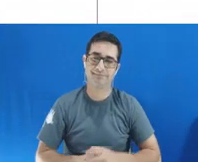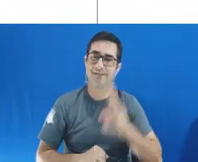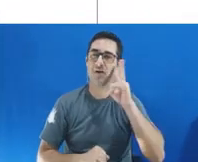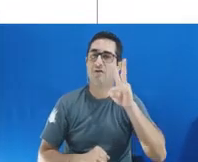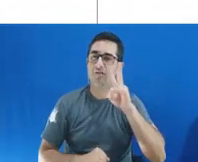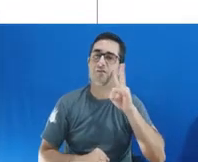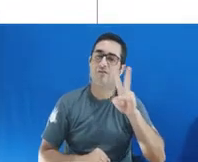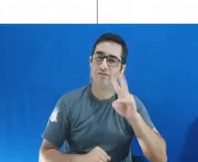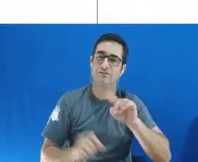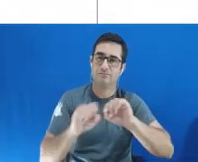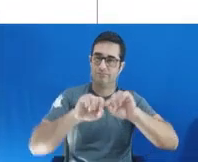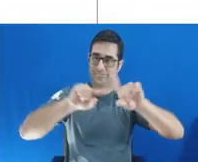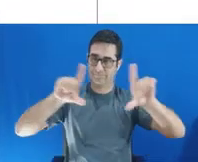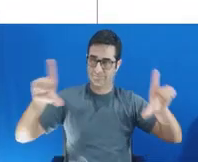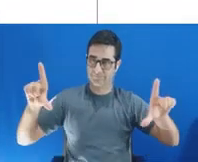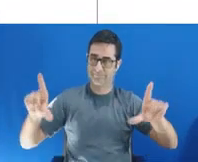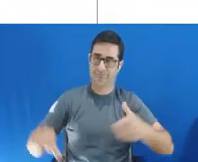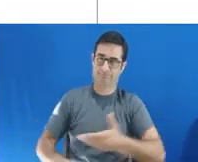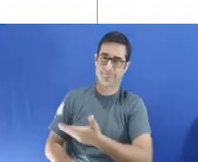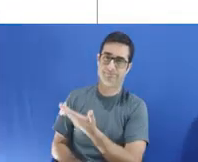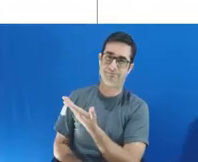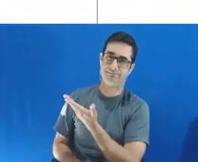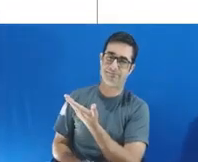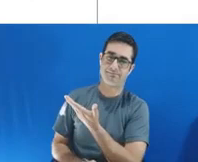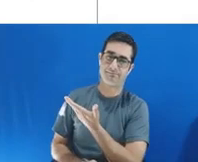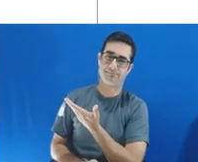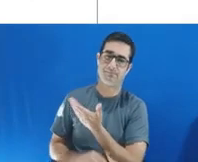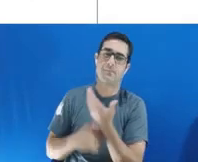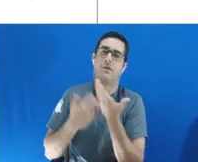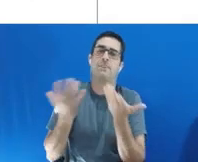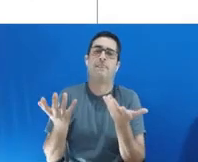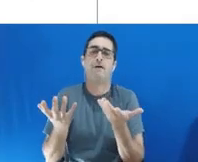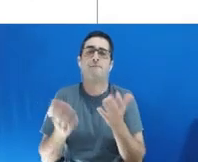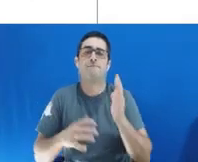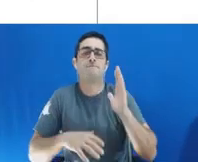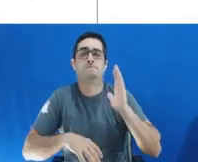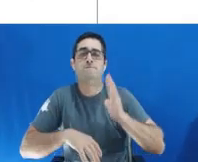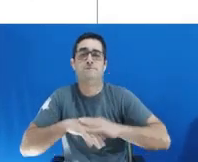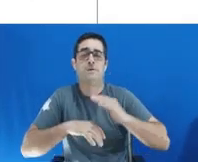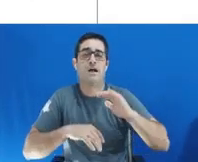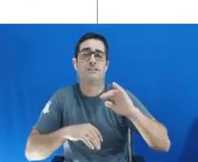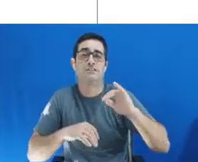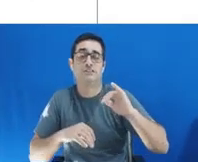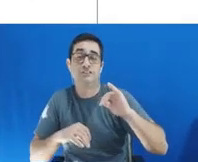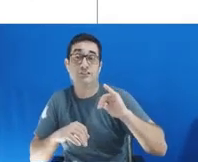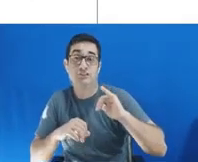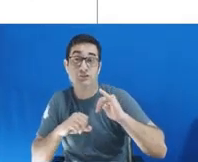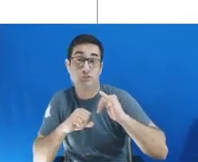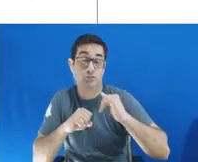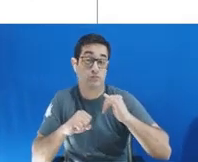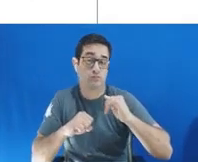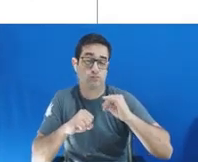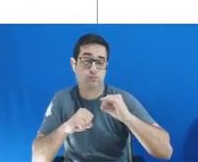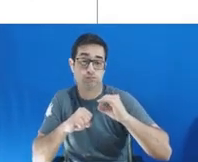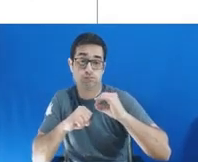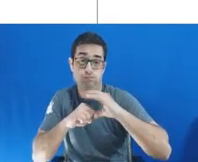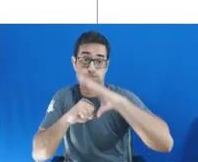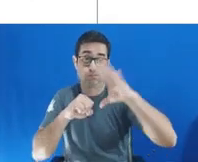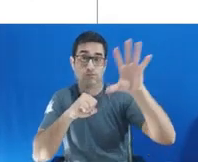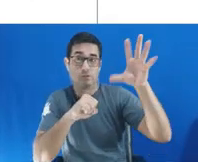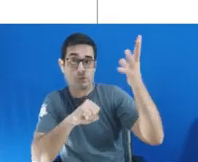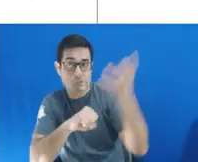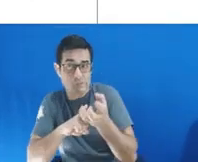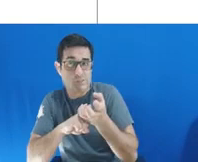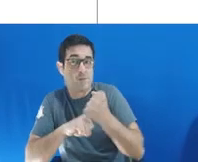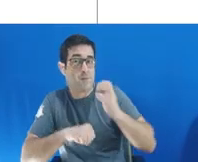do segundo período, qual que vai ter a maior carga nuclear efetiva?